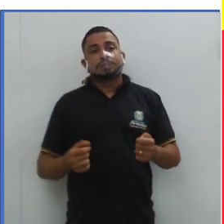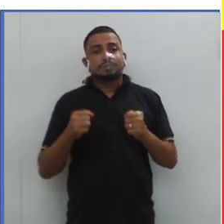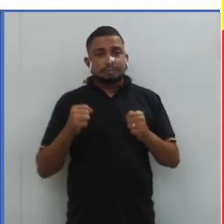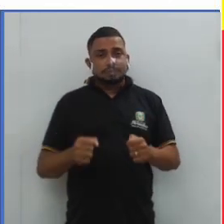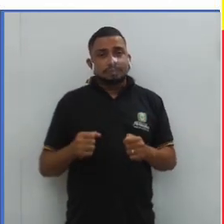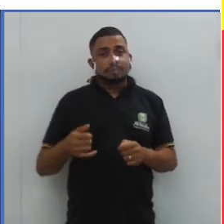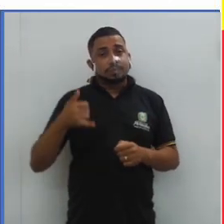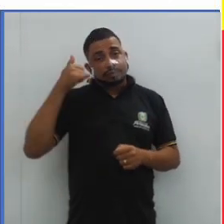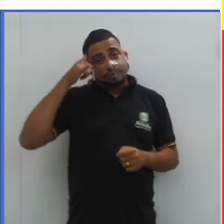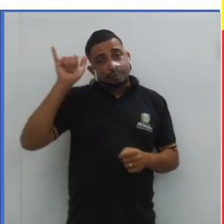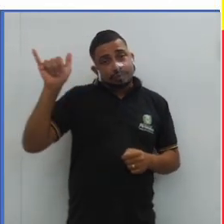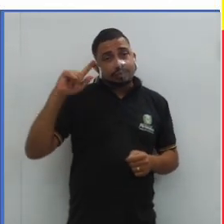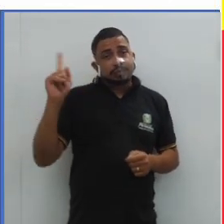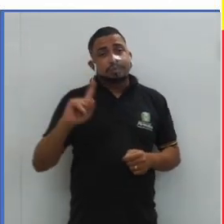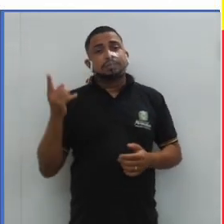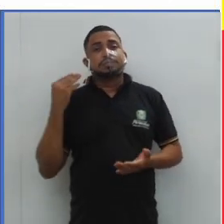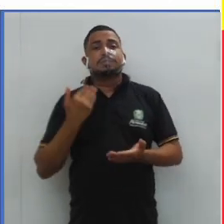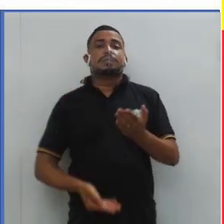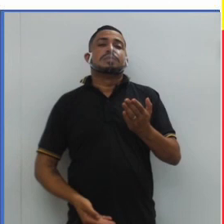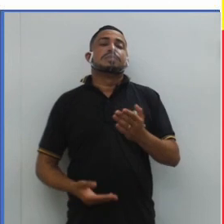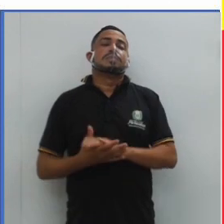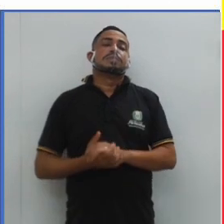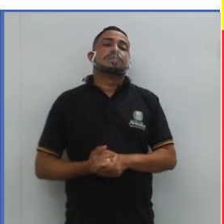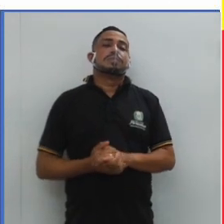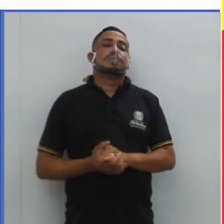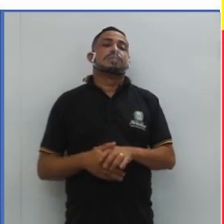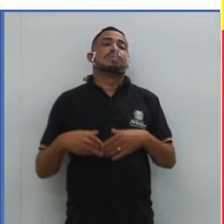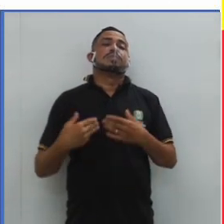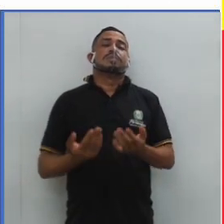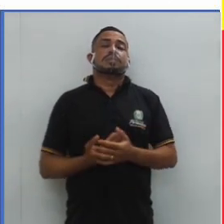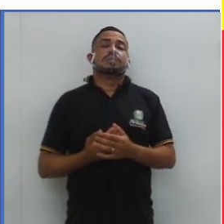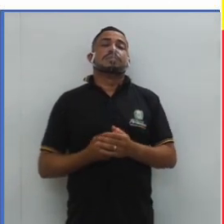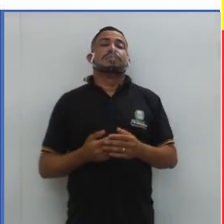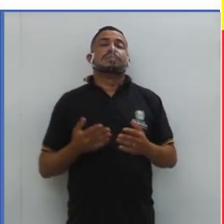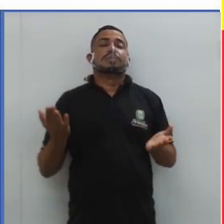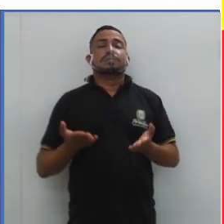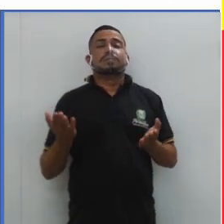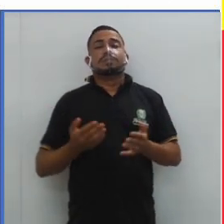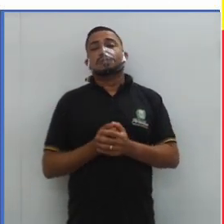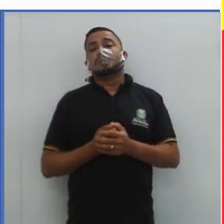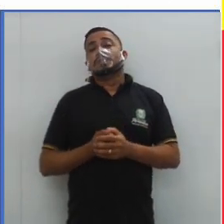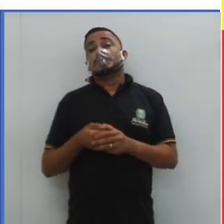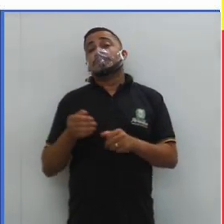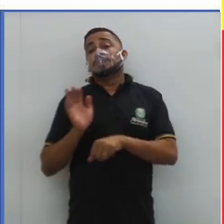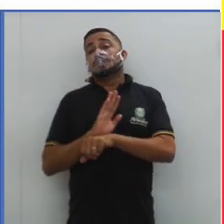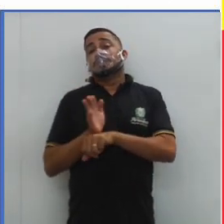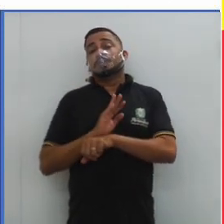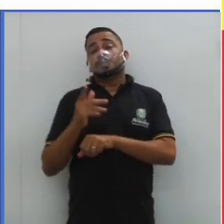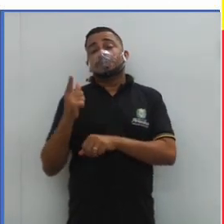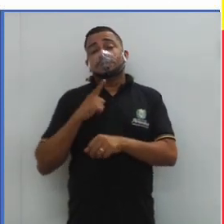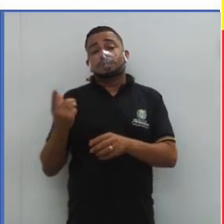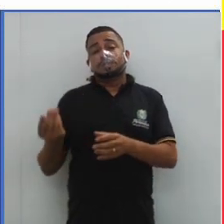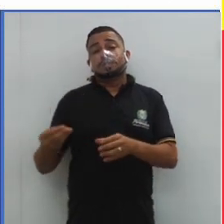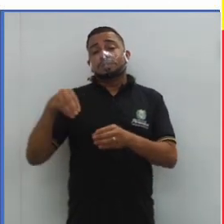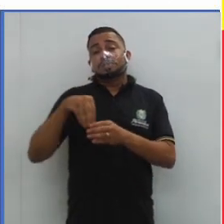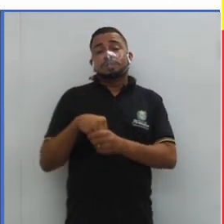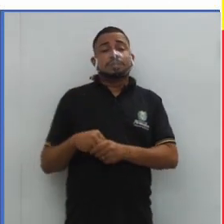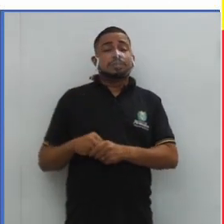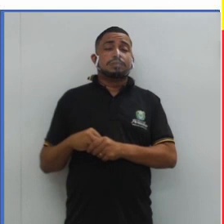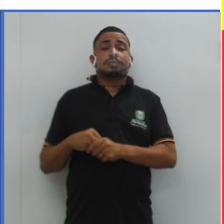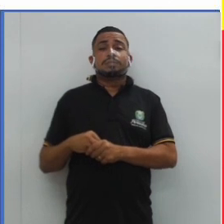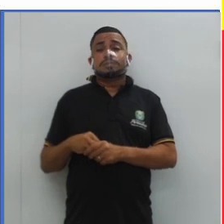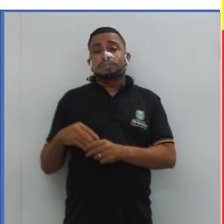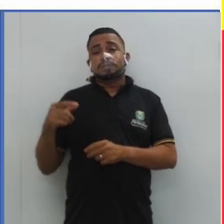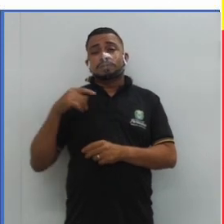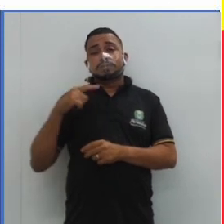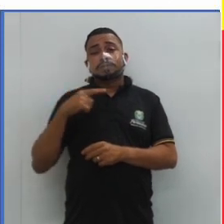você podia editar e não perder um outro. Então, atualmente, as câmeras de filmagem possuem microfones acoplados, né, o